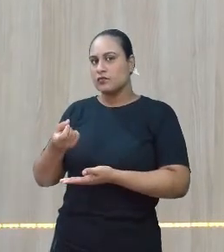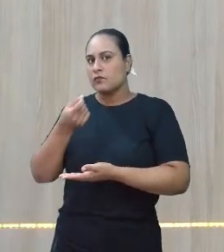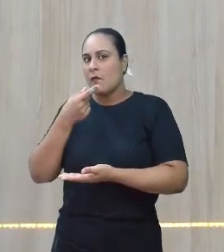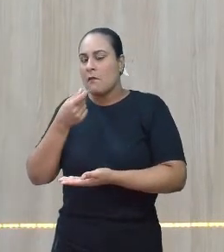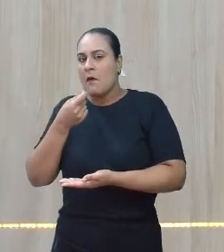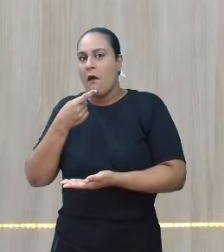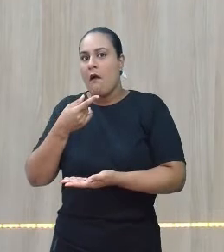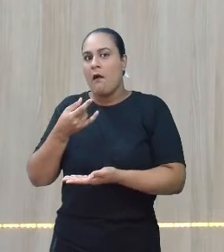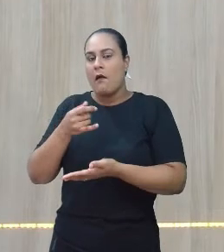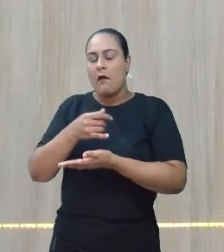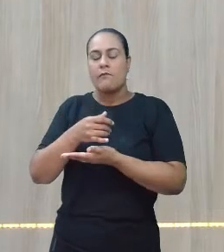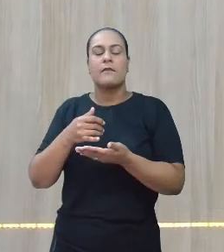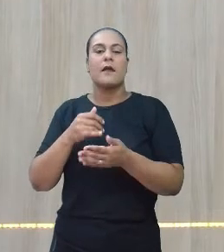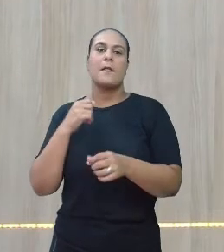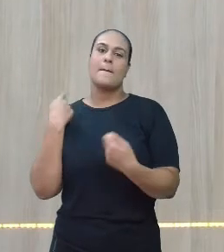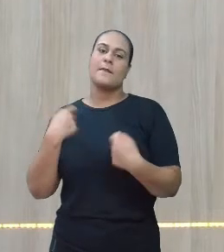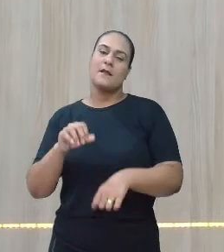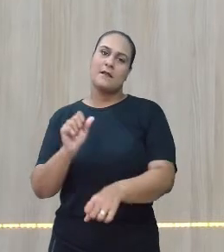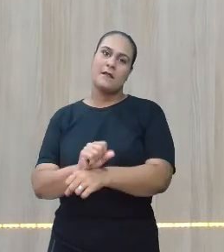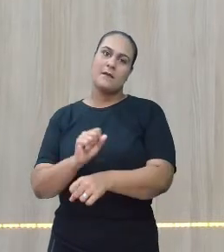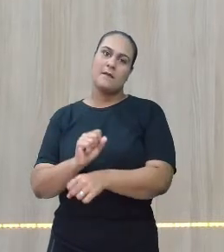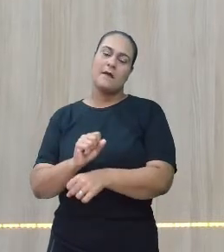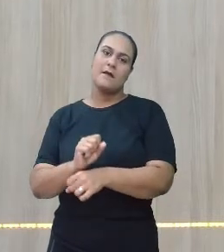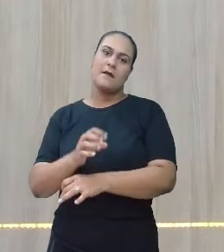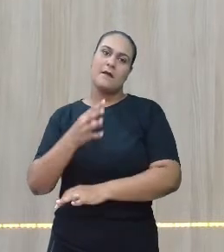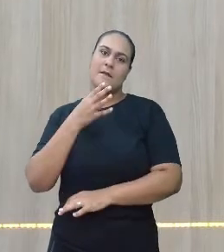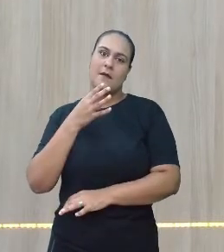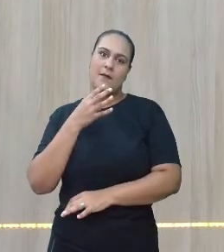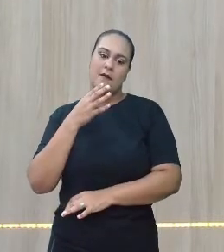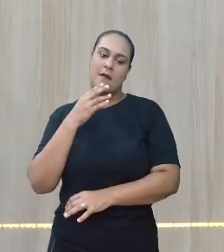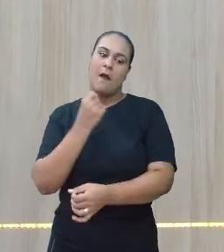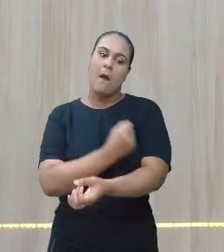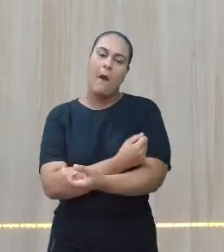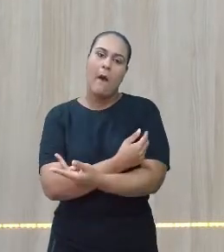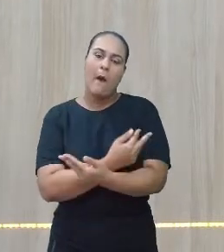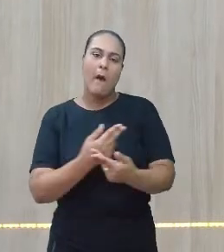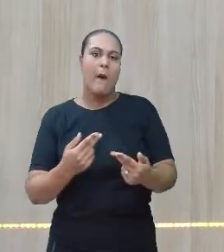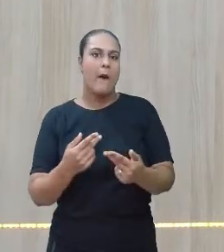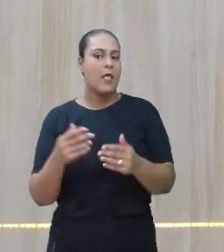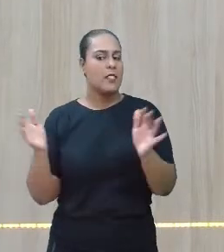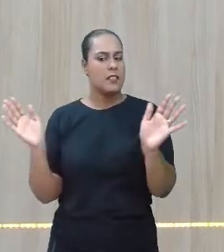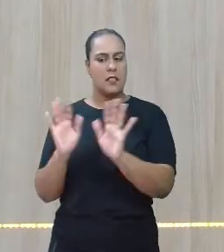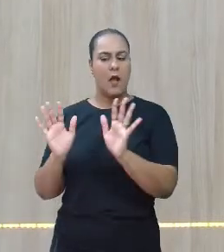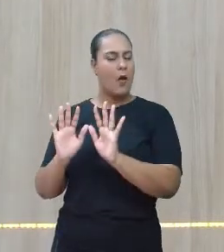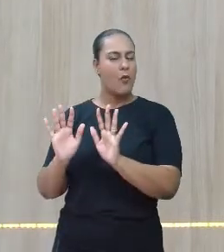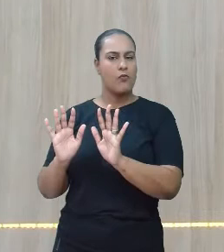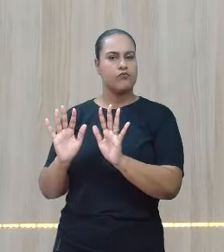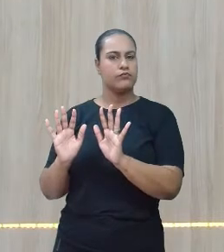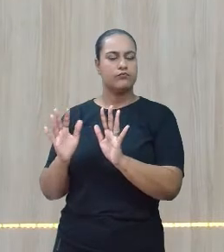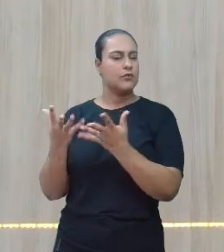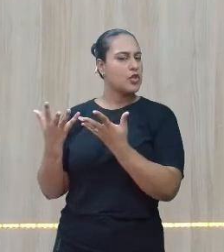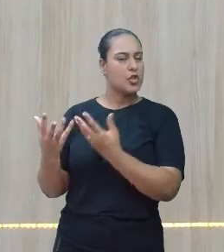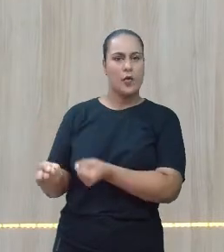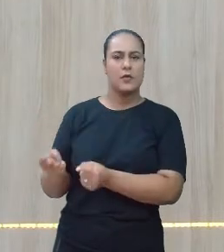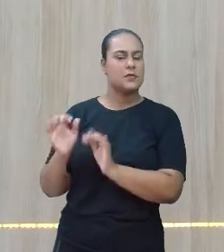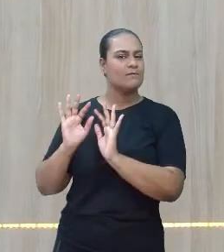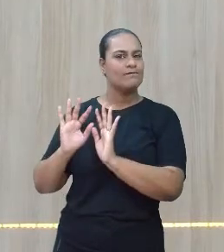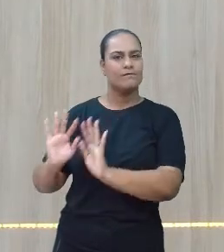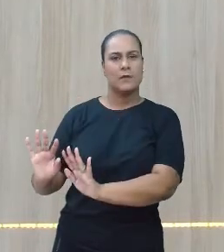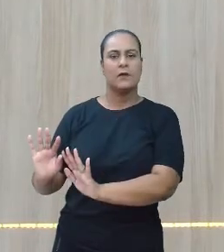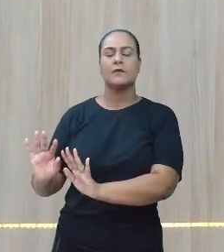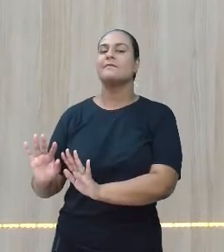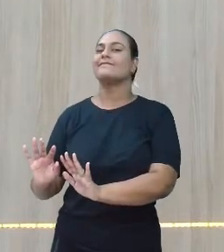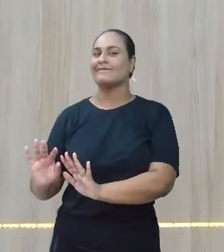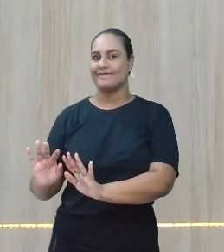ações que a gente precisa parar para conhecer essas drogas e dizer não a elas, né? São essas drogas